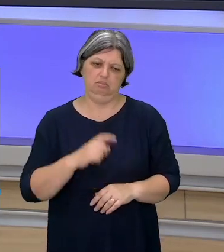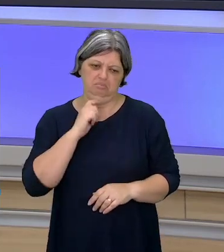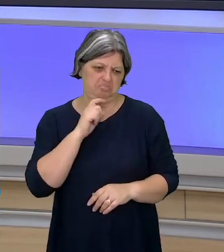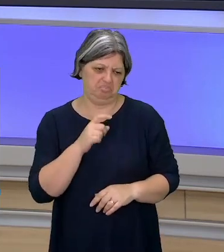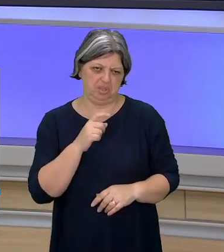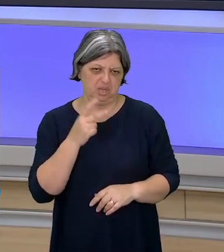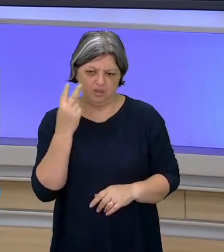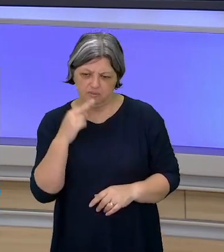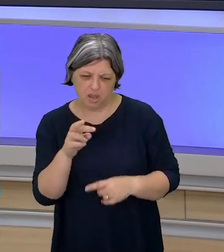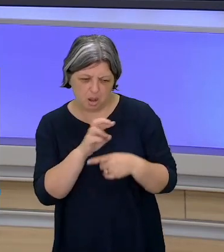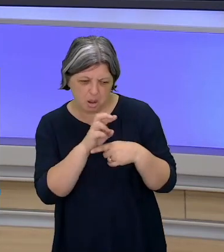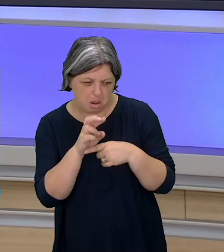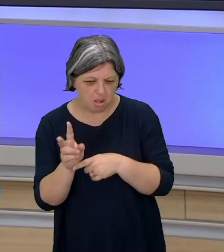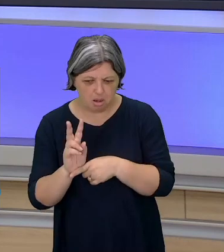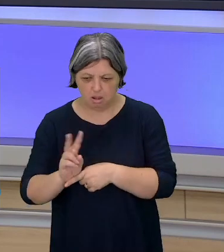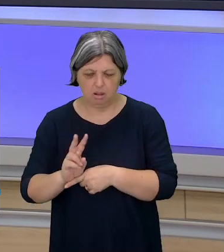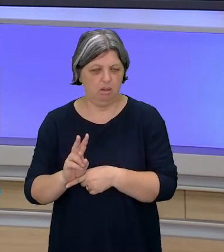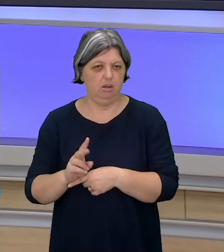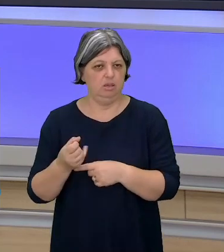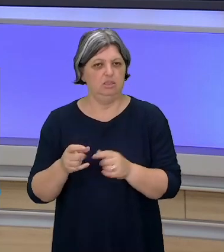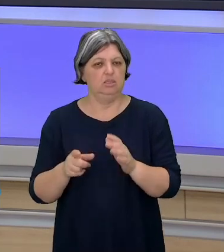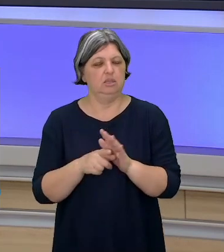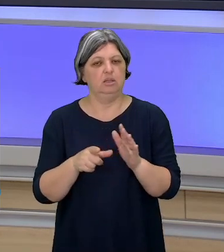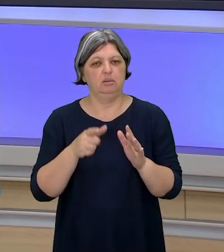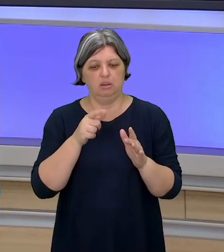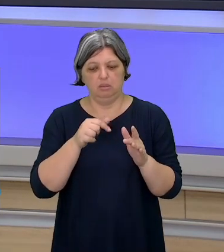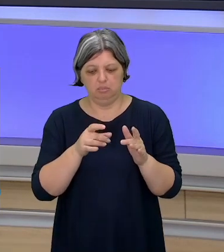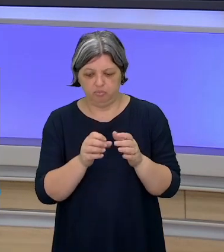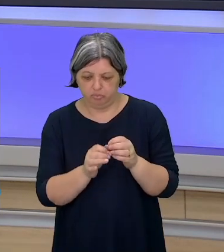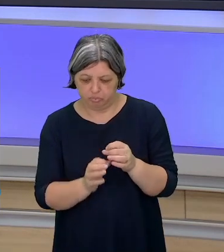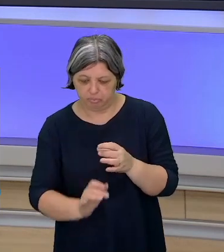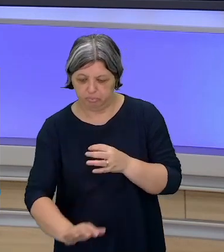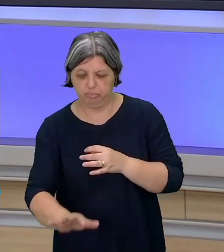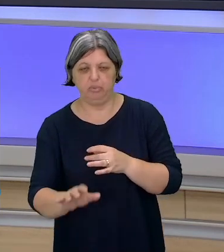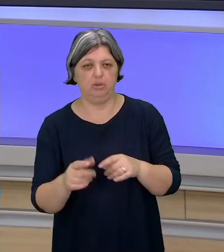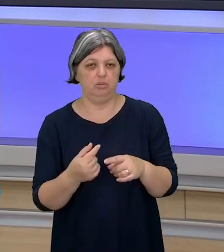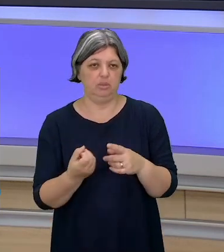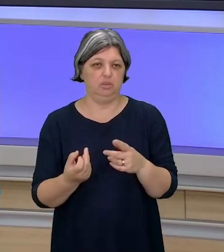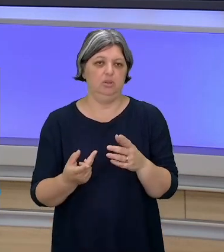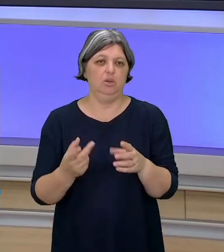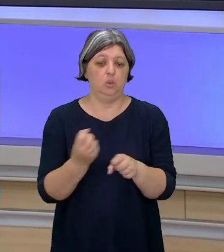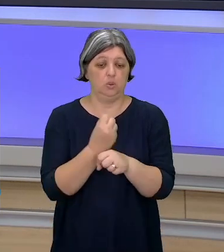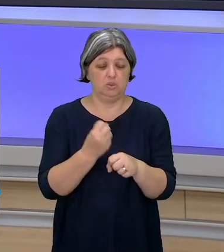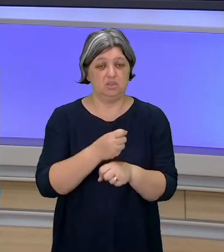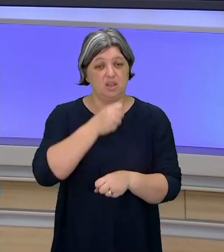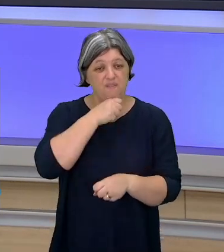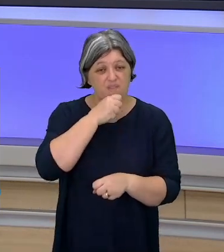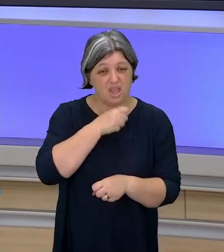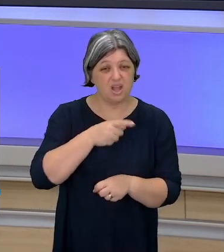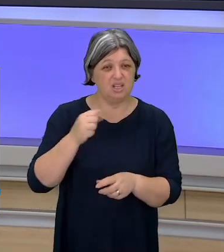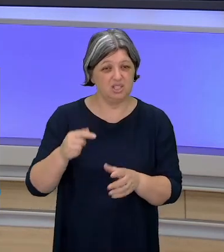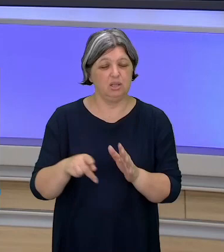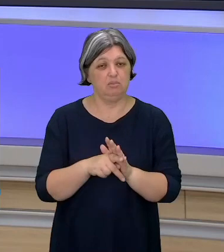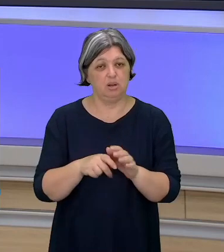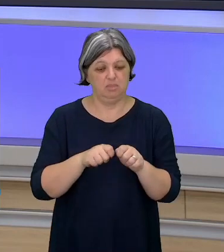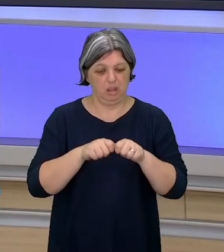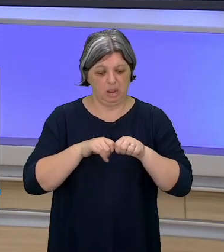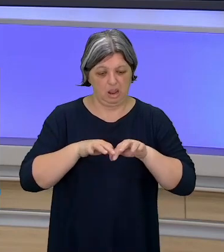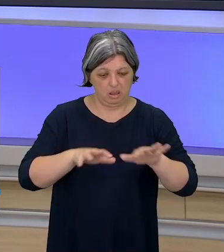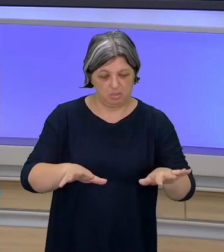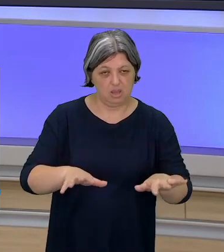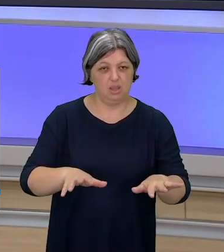ver se está tendo algum vazamento, se a estrutura do prédio está antiga e isso está fazendo com que libere certos materiais que deveriam estar